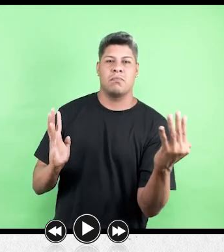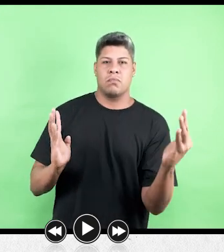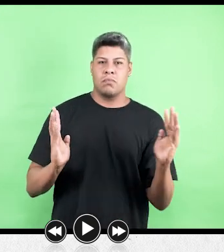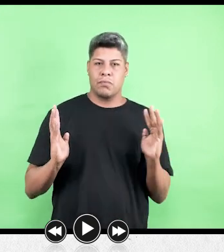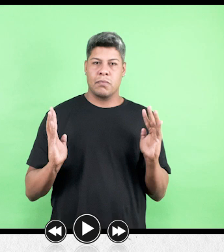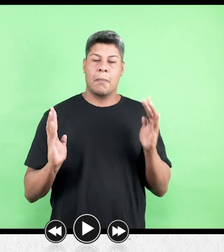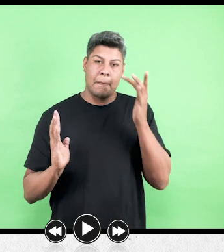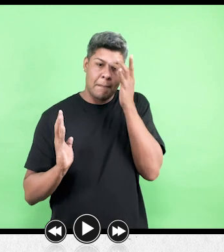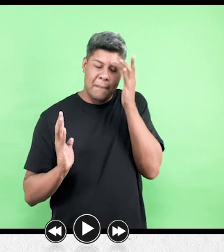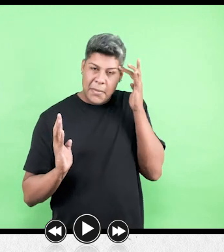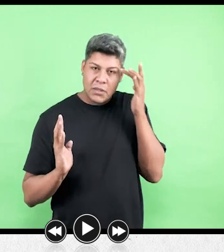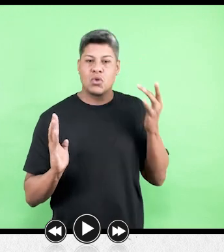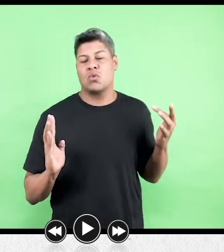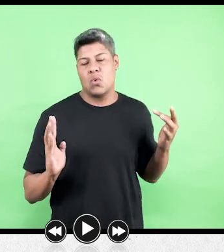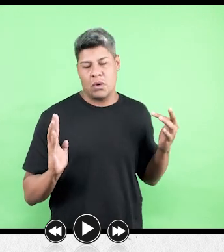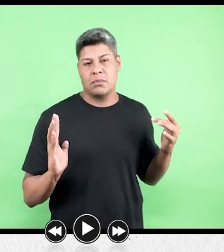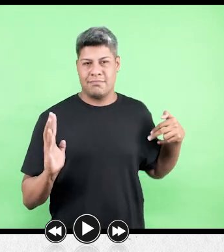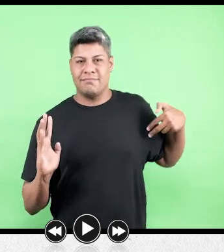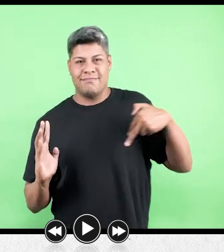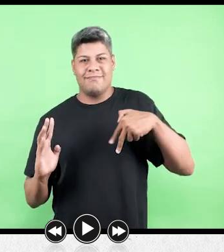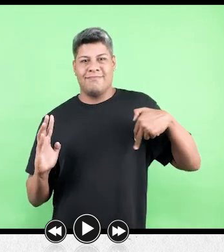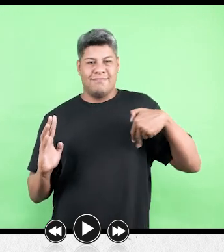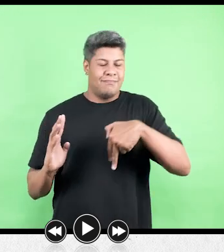a presença aí de sólidos grosseiros para dentro do sistema,